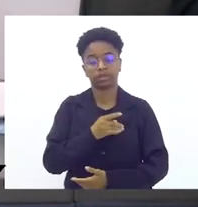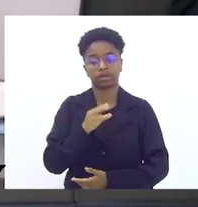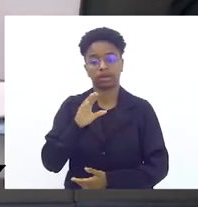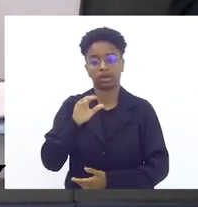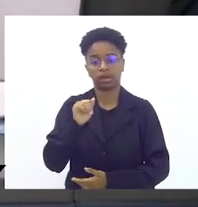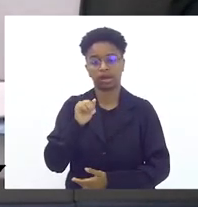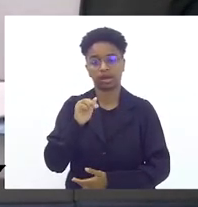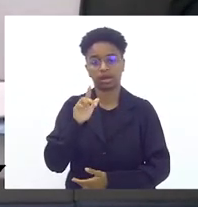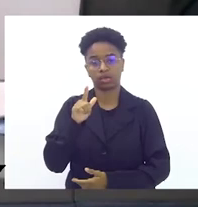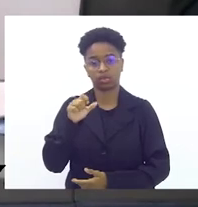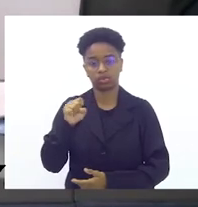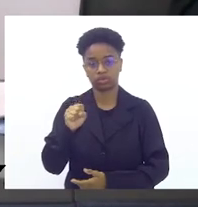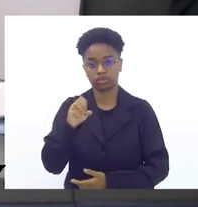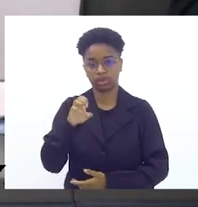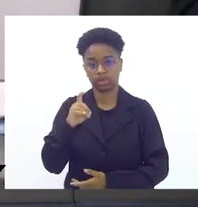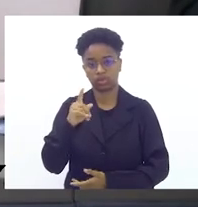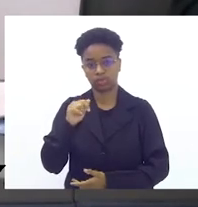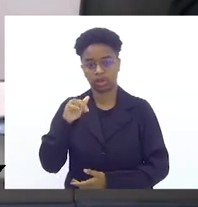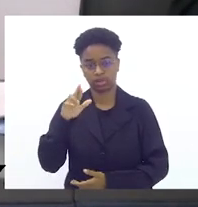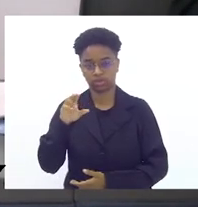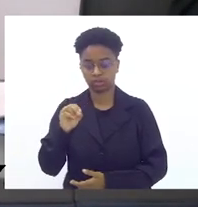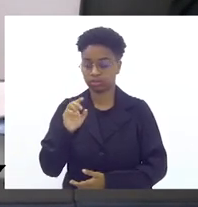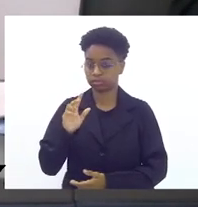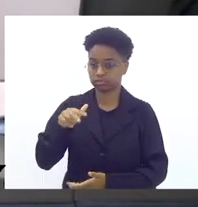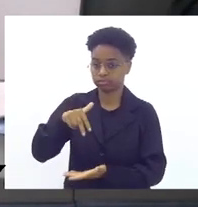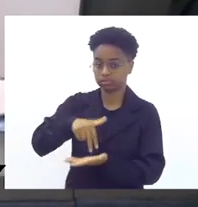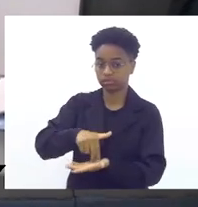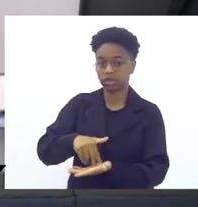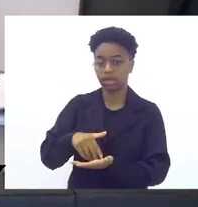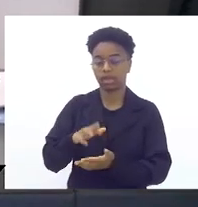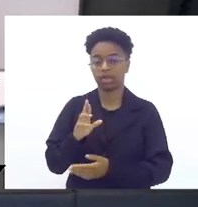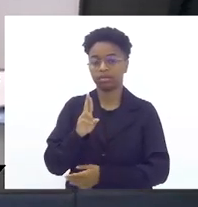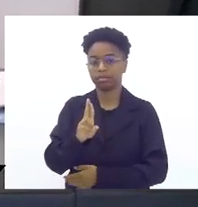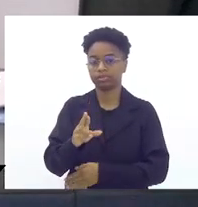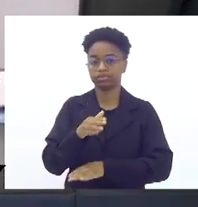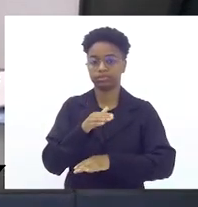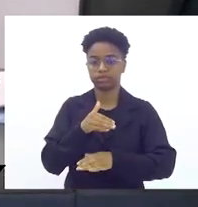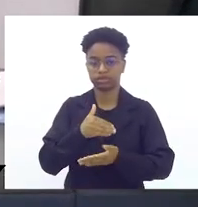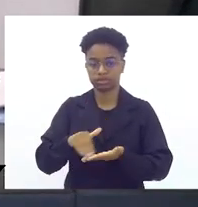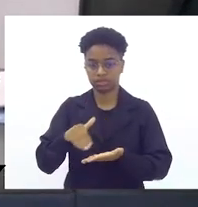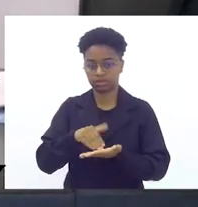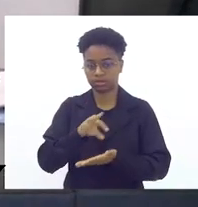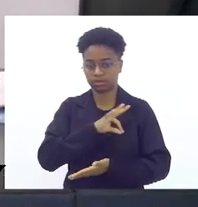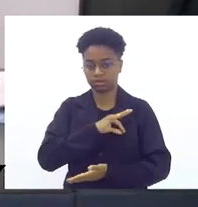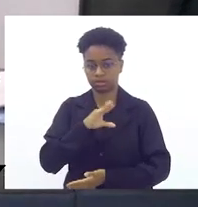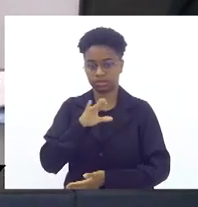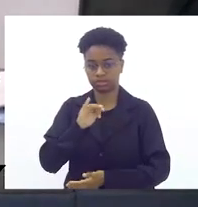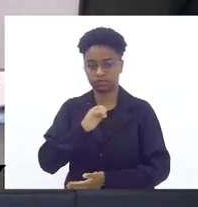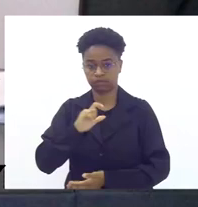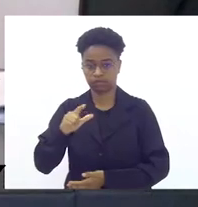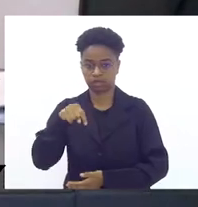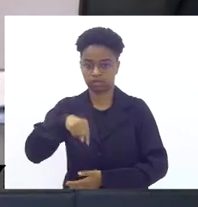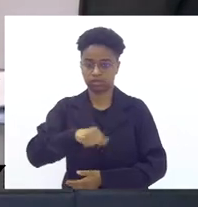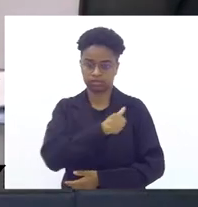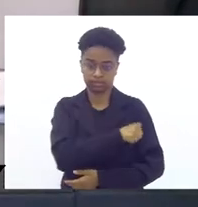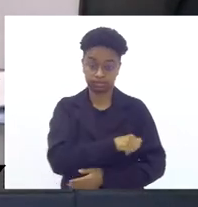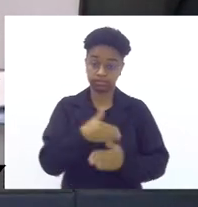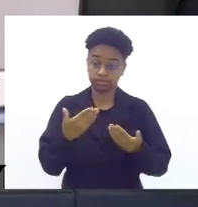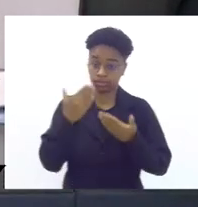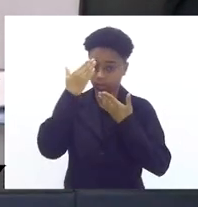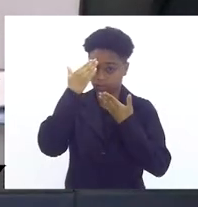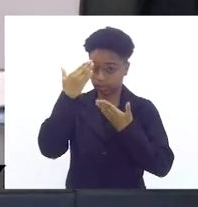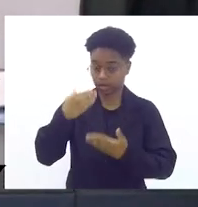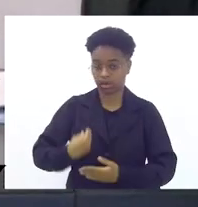Eduardo Araújo Rangel tá aqui oficialmente representando a secretaria de Polícia Civil do nosso Estado portanto Muito obrigado